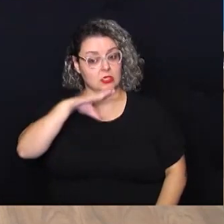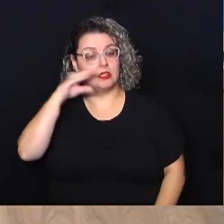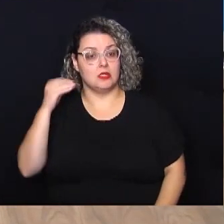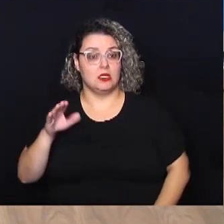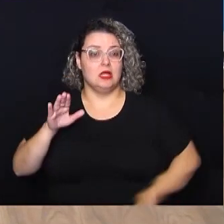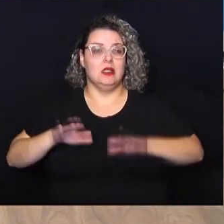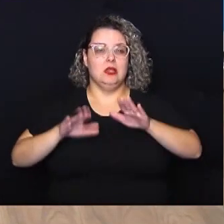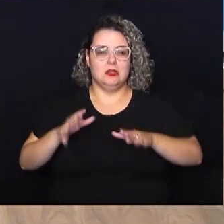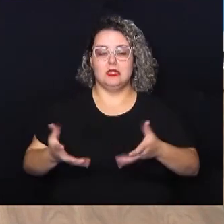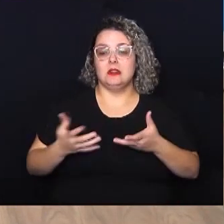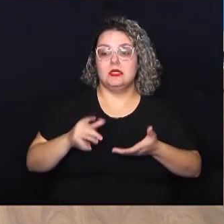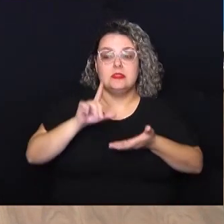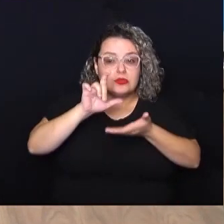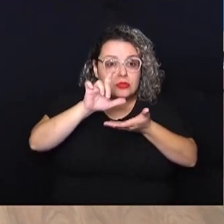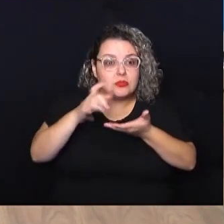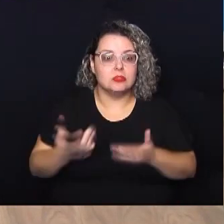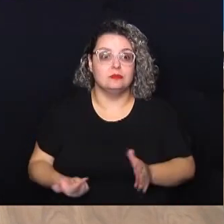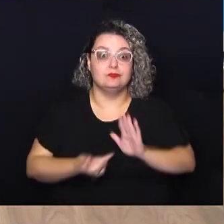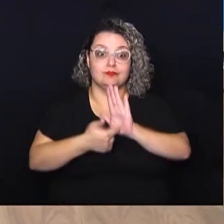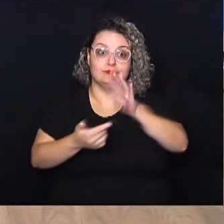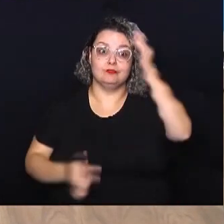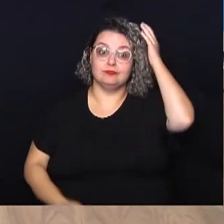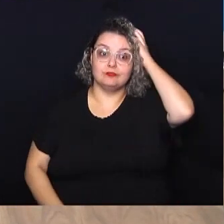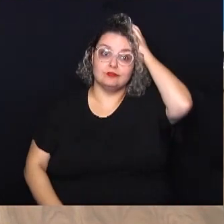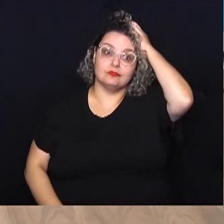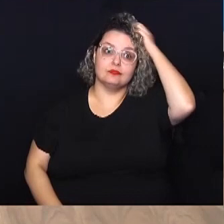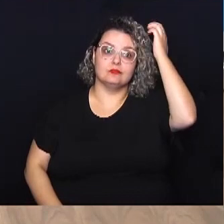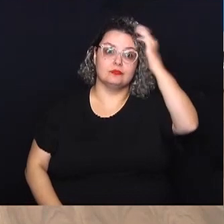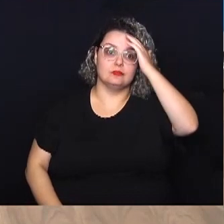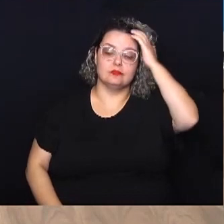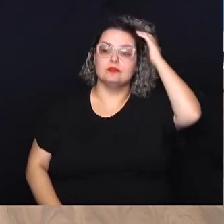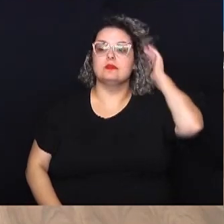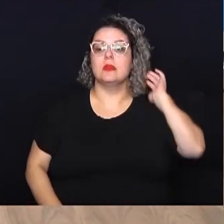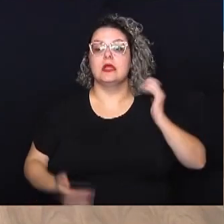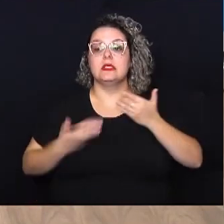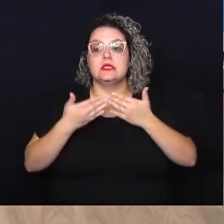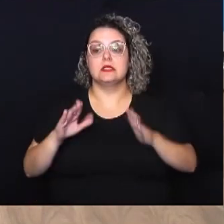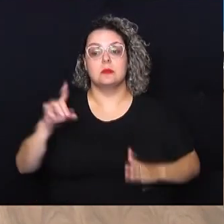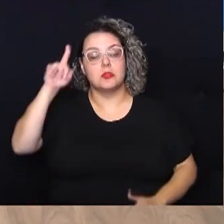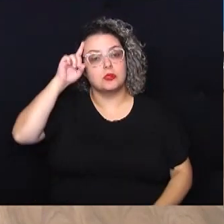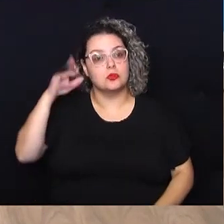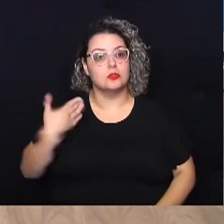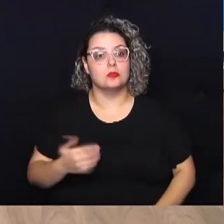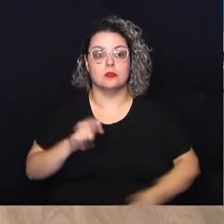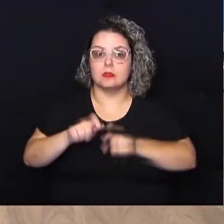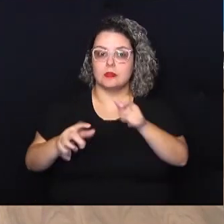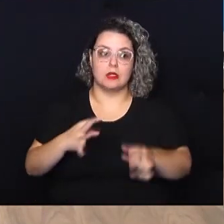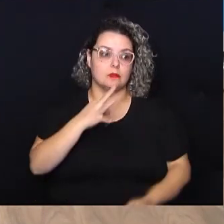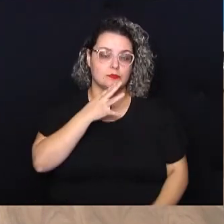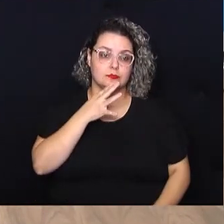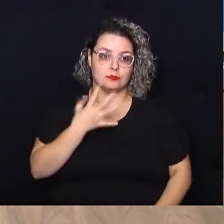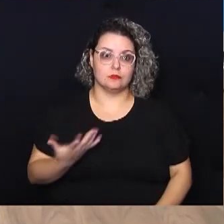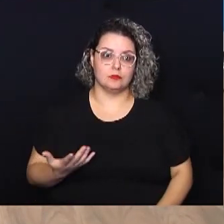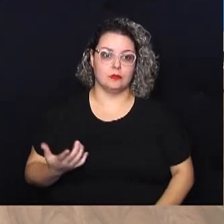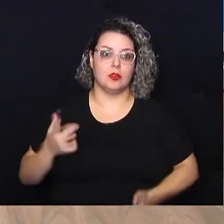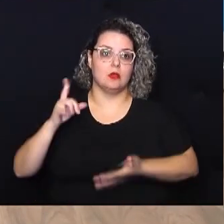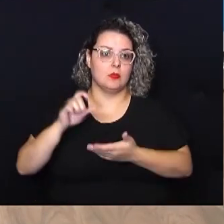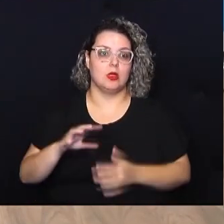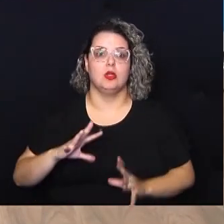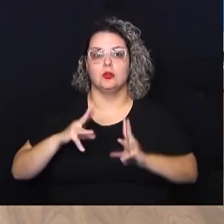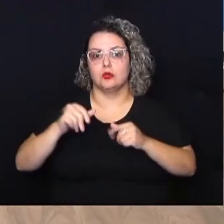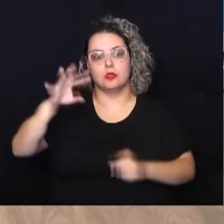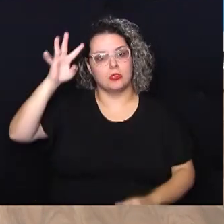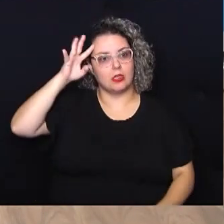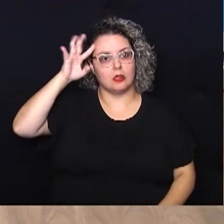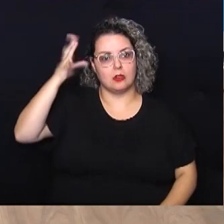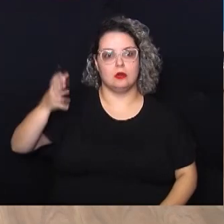a gente quer mostrar, mas às vezes acaba até abrindo a rotina, né, para as pessoas que a gente não conhece. Porque às vezes você posta, toda quarta aqui com meu